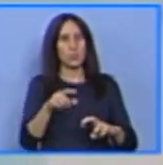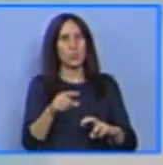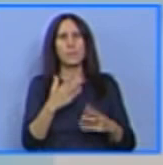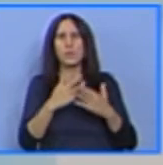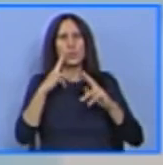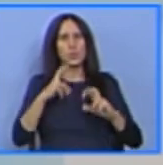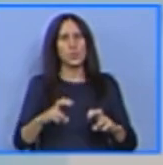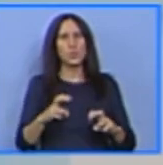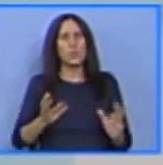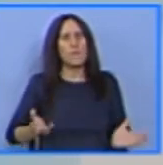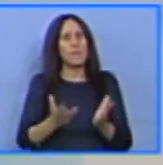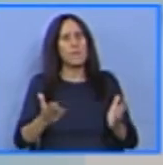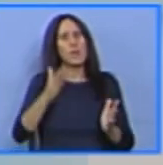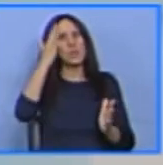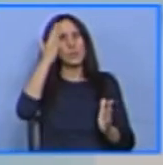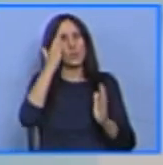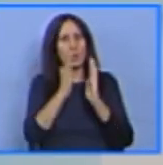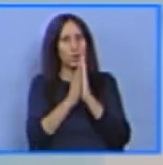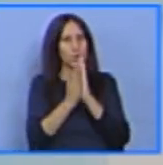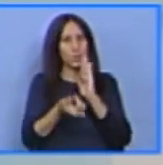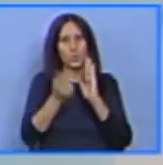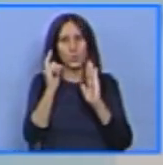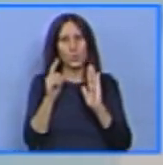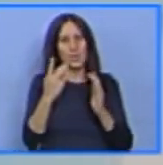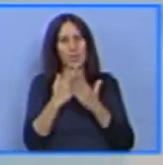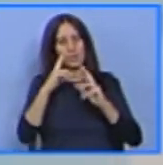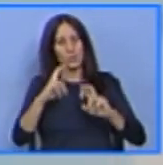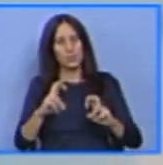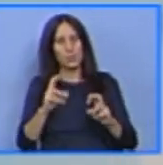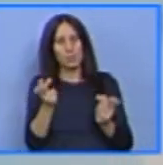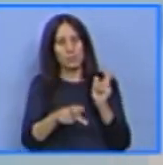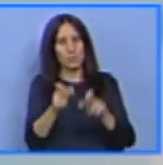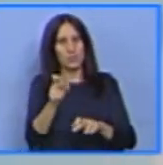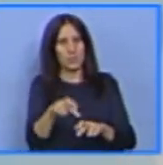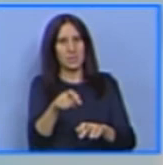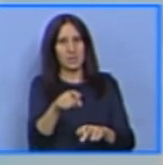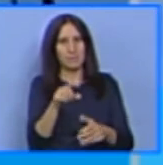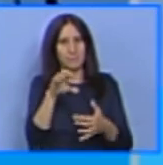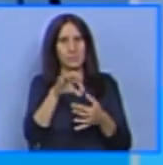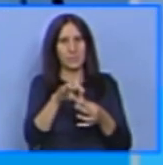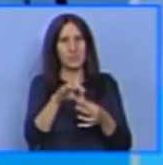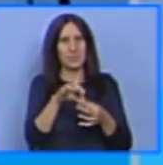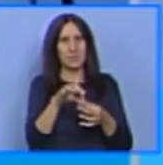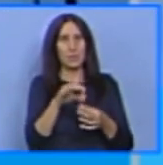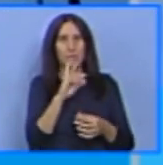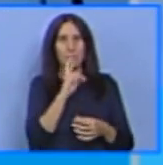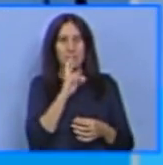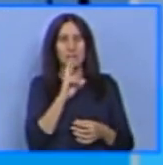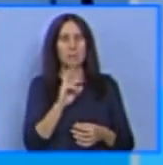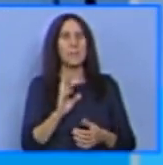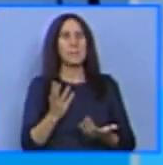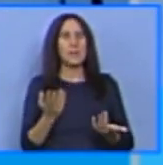estudo apologético nem teológico, é um estudo sobre a fenomenologia relacionada com